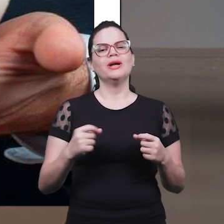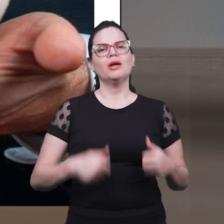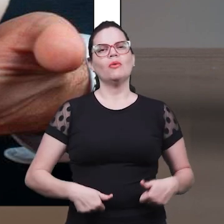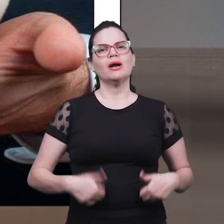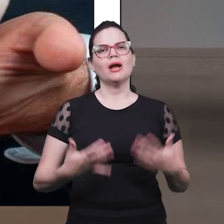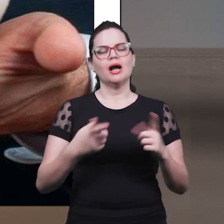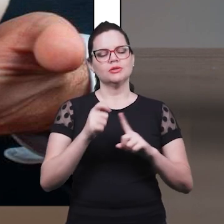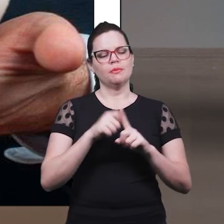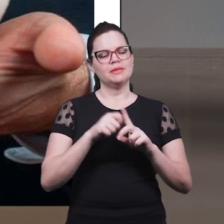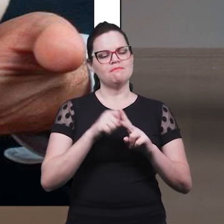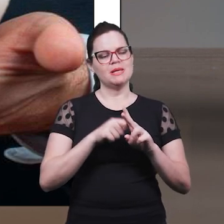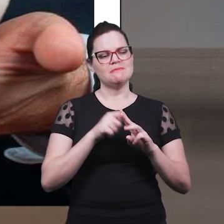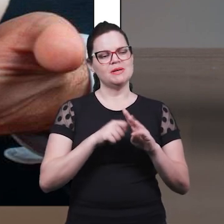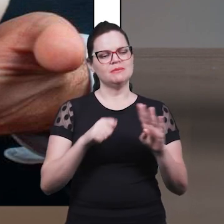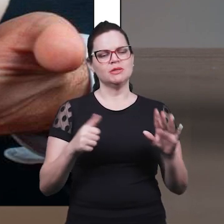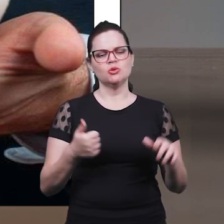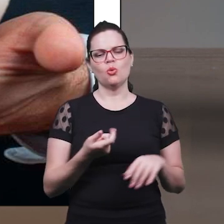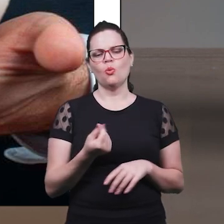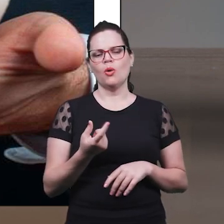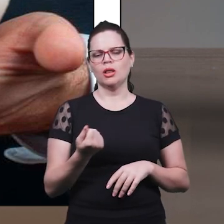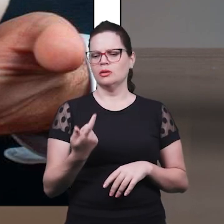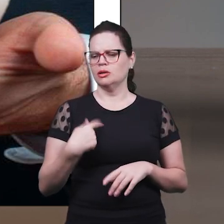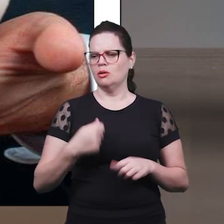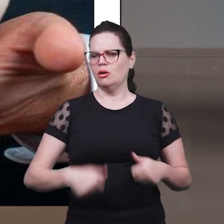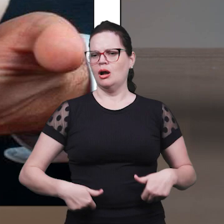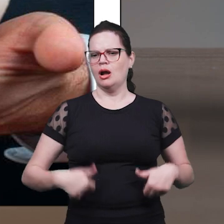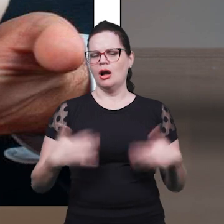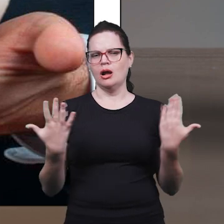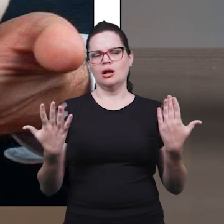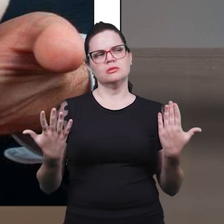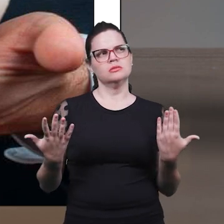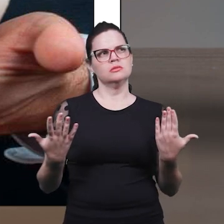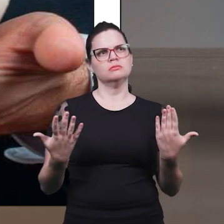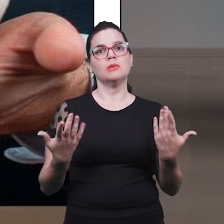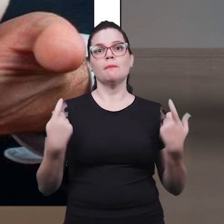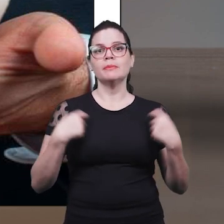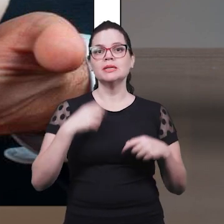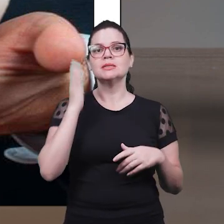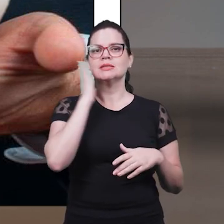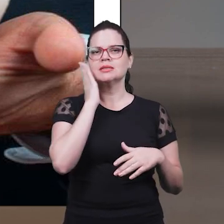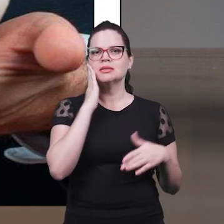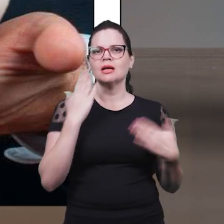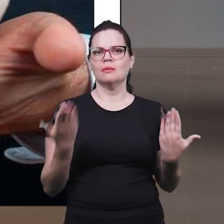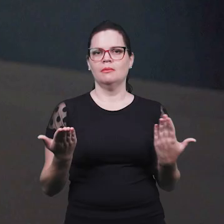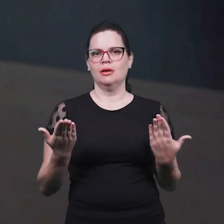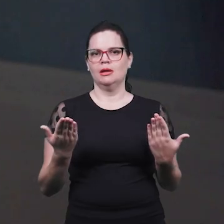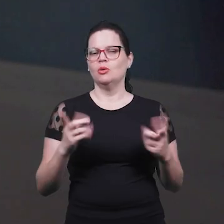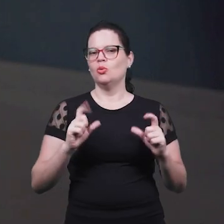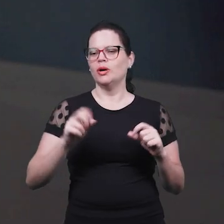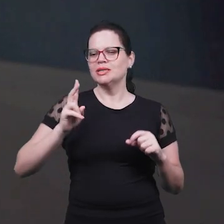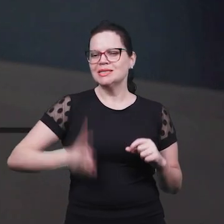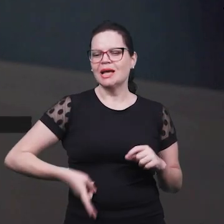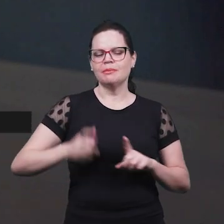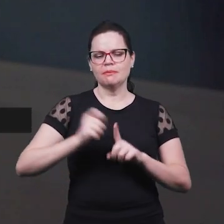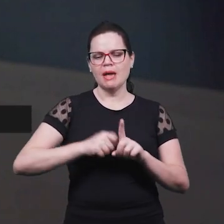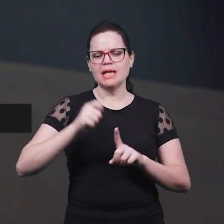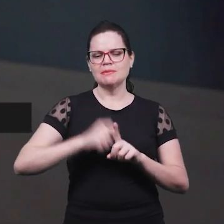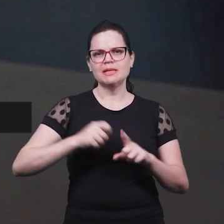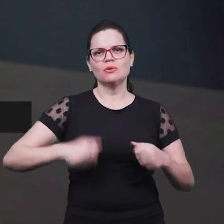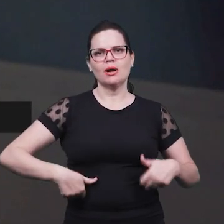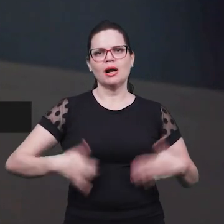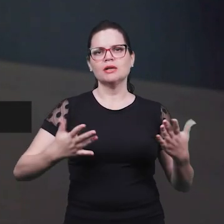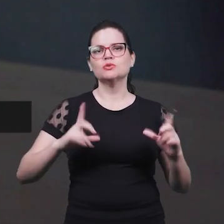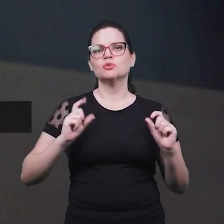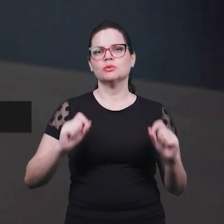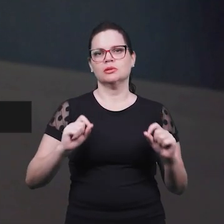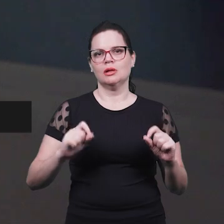no mês? Né? O custo fixo mesmo. O que eu tenho de despesa fixa no mês? Eu preciso ter uma